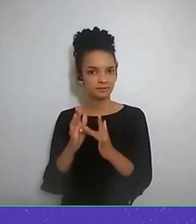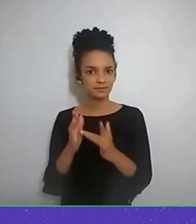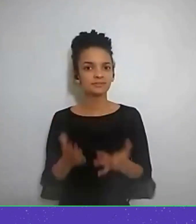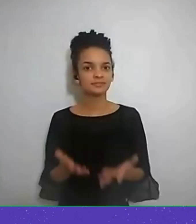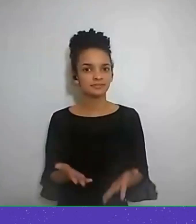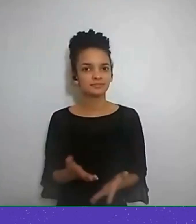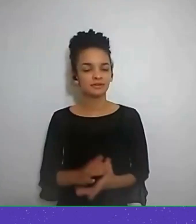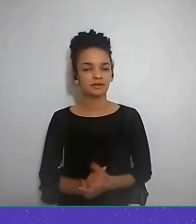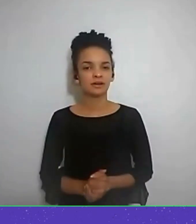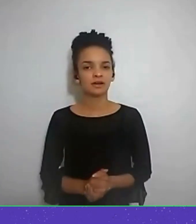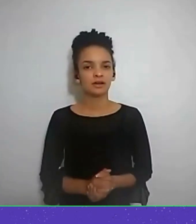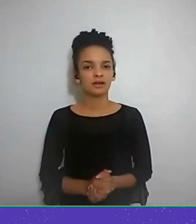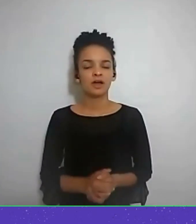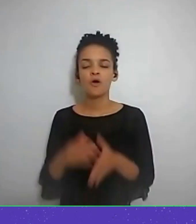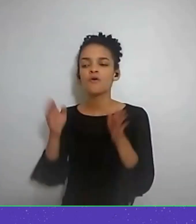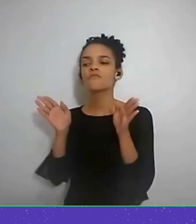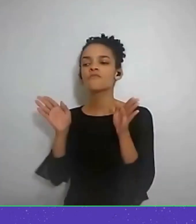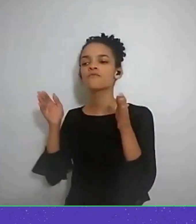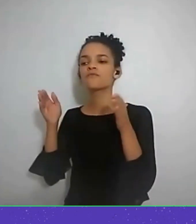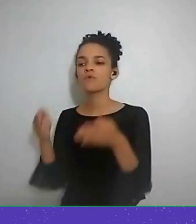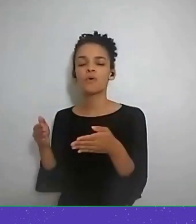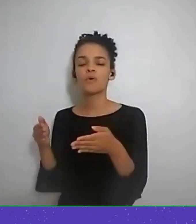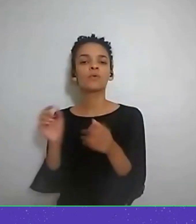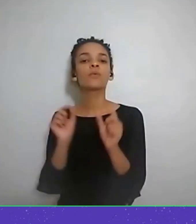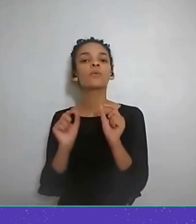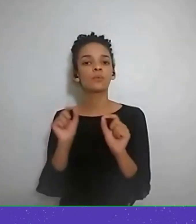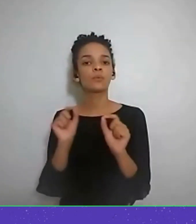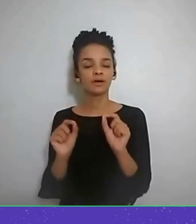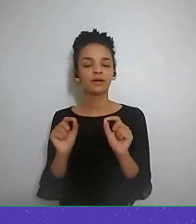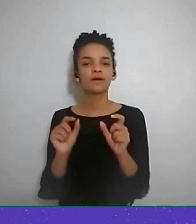irmãos, é para fazer a vontade do Pai.